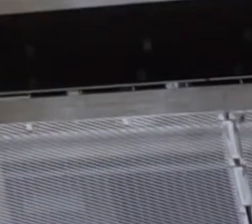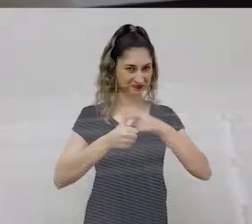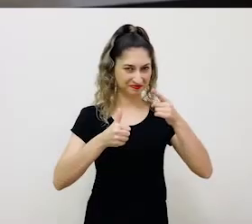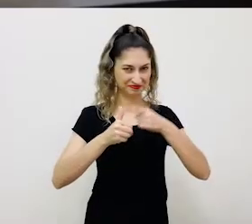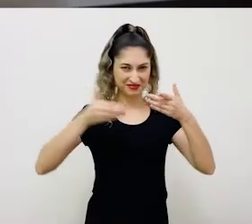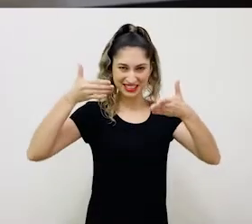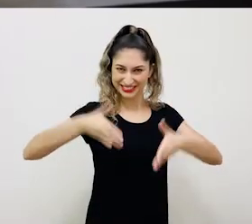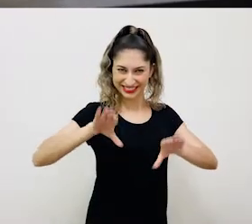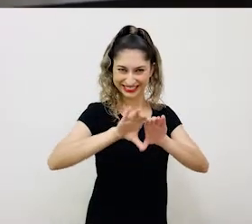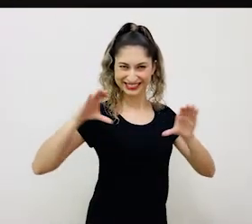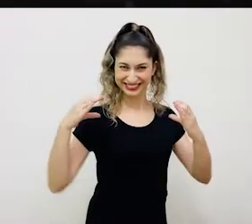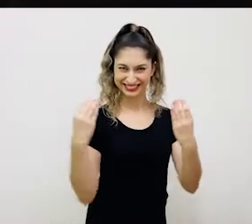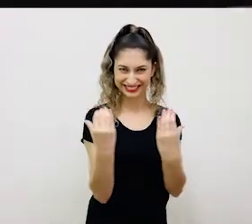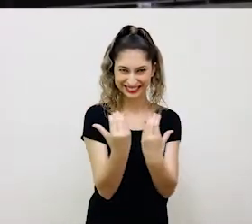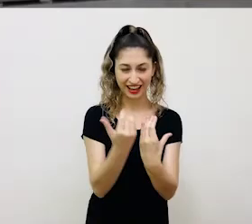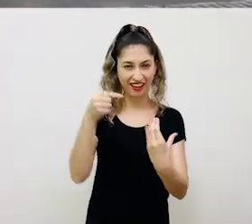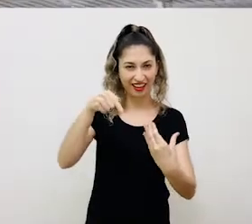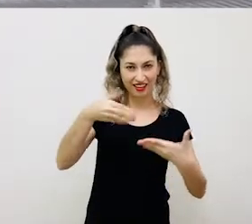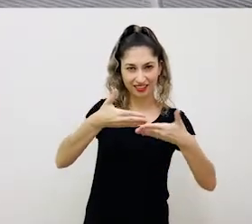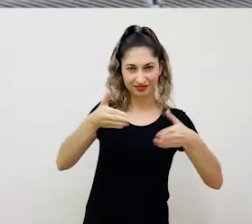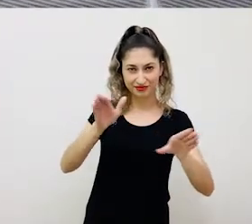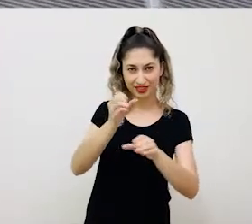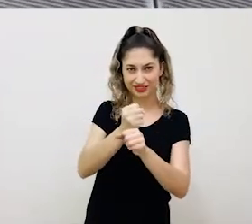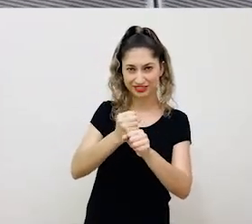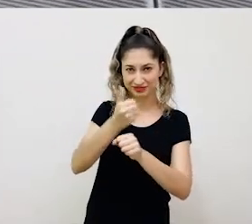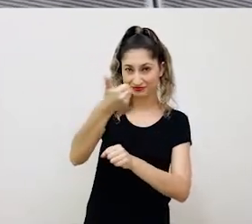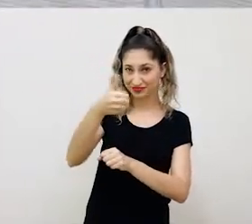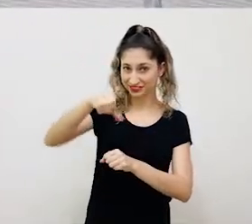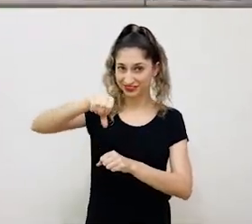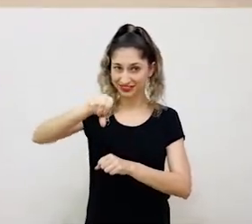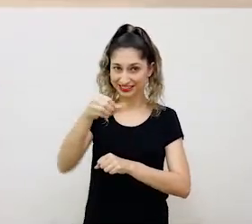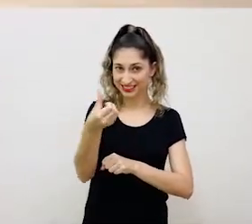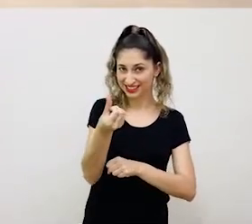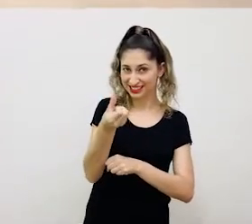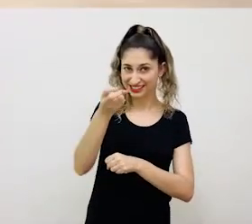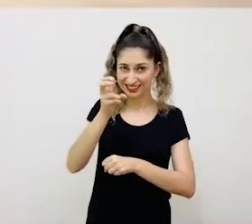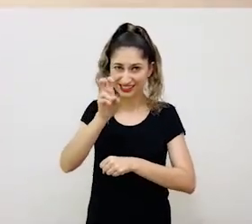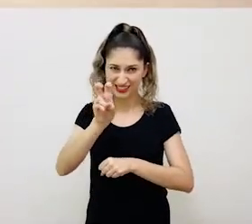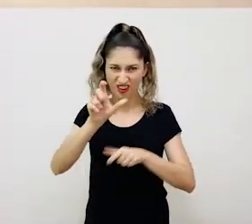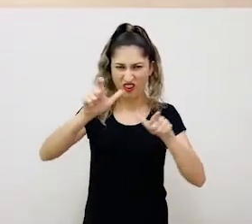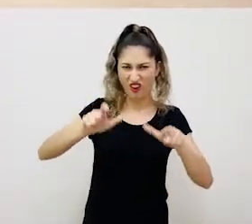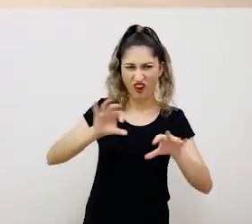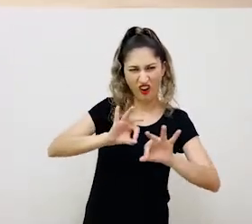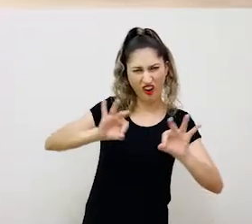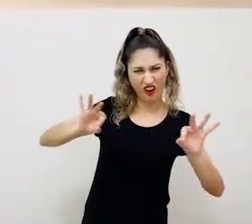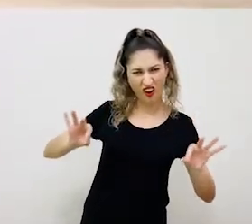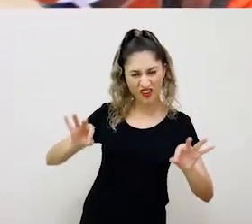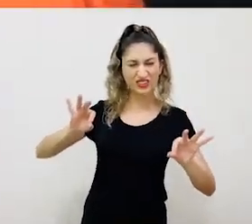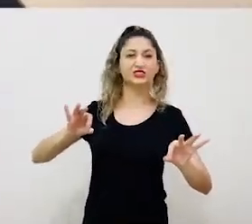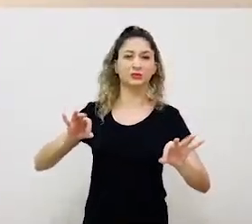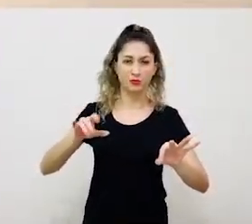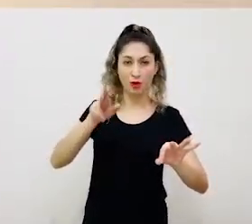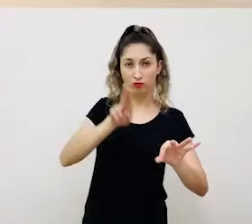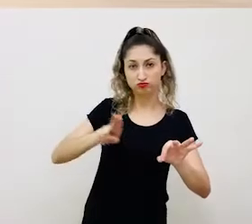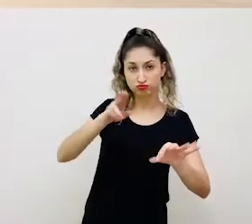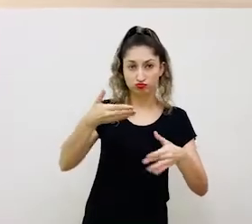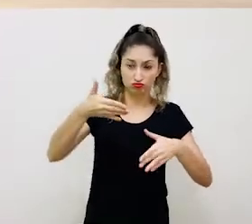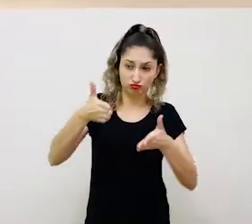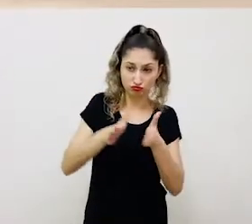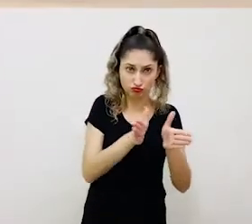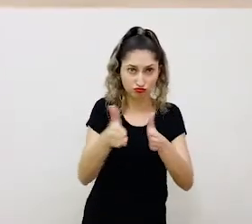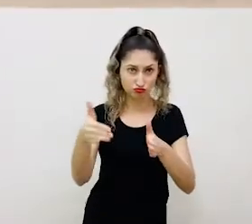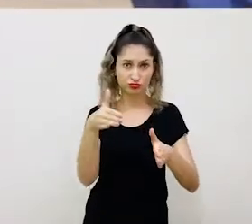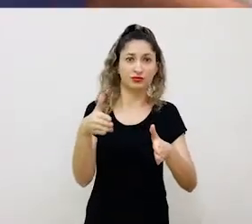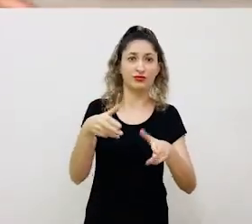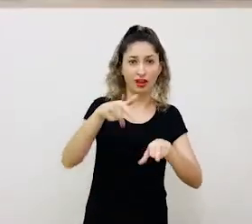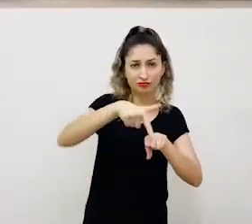Nossa primeira parada é no Gigante da Pampulha, claro, inaugurado em 1965. Com essa arquitetura ampla